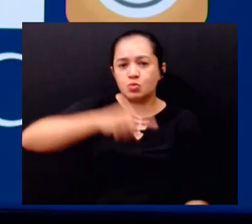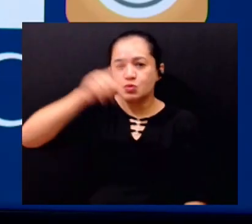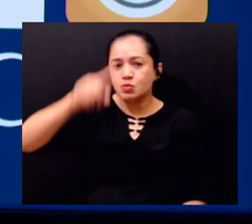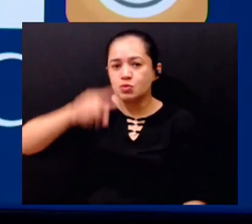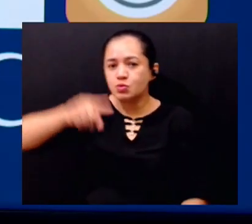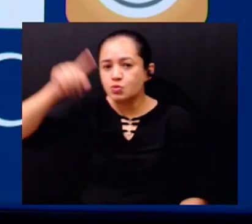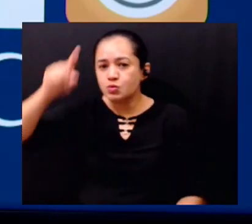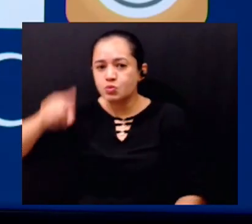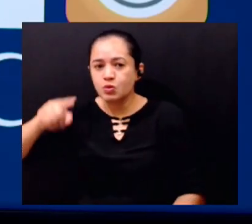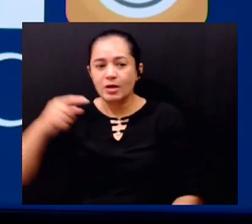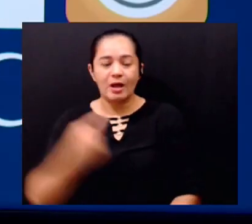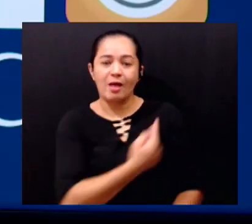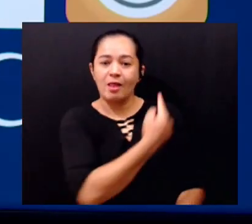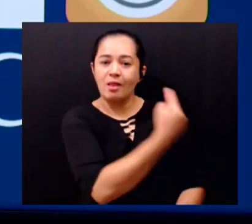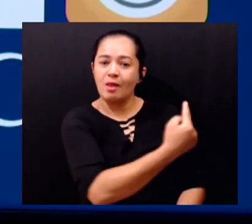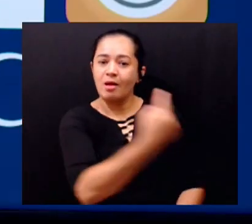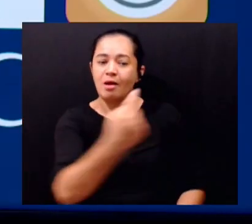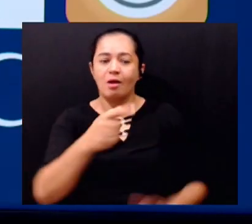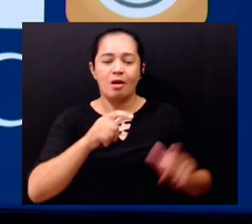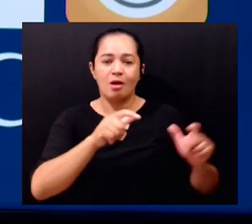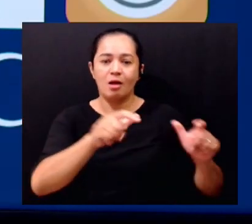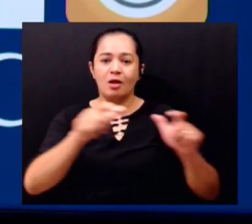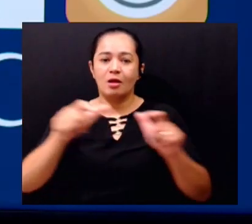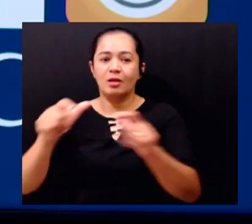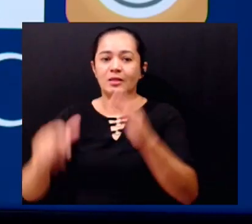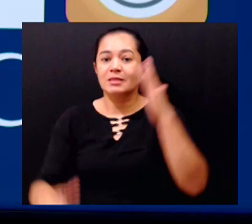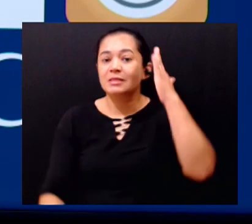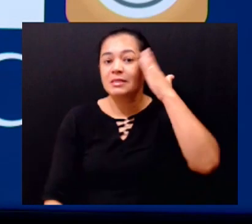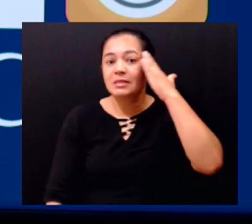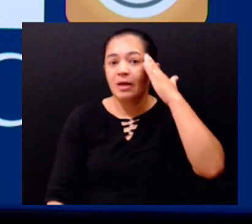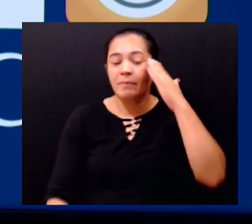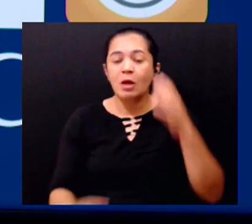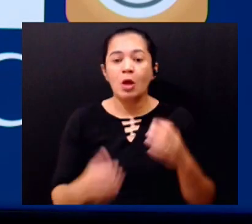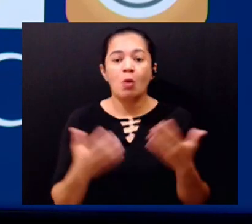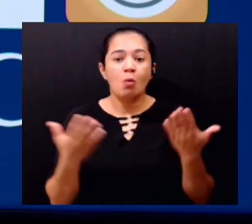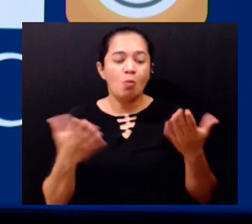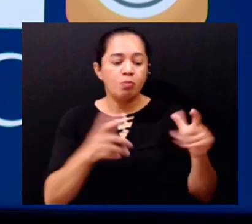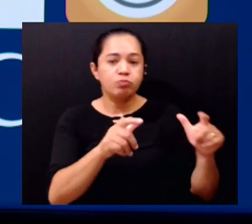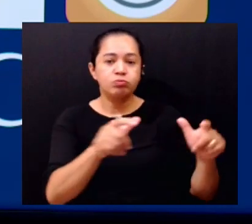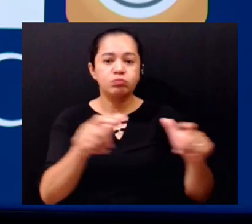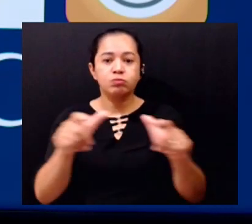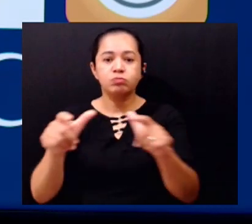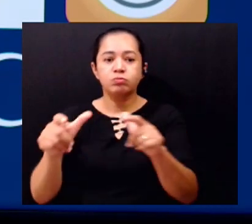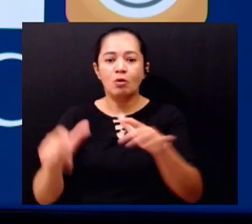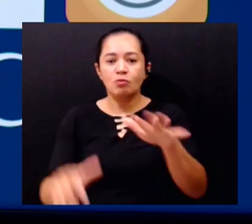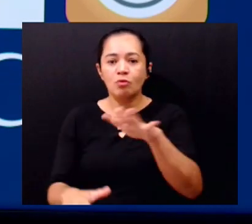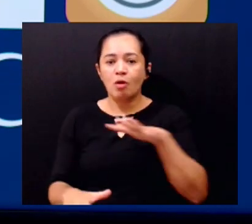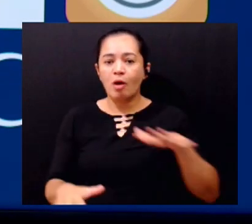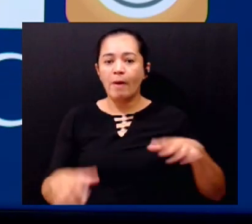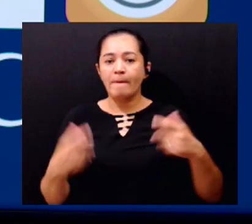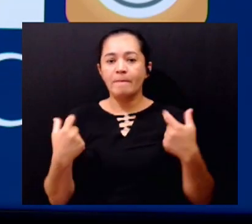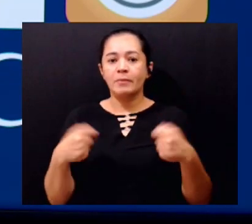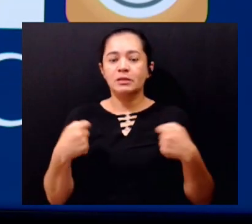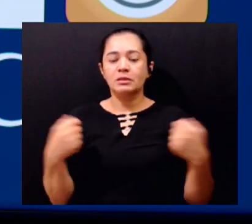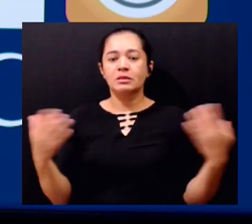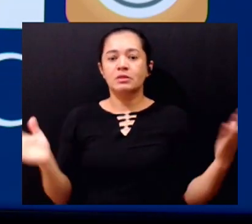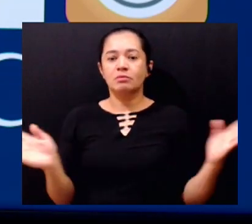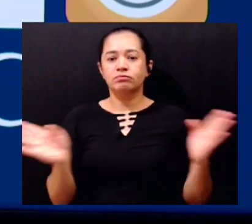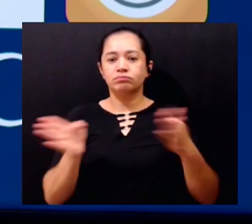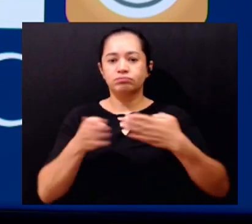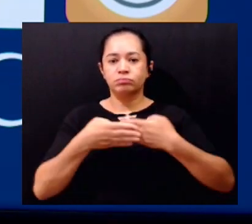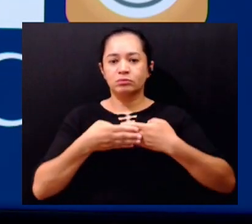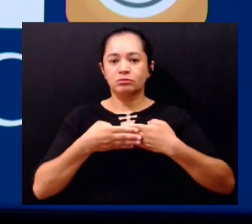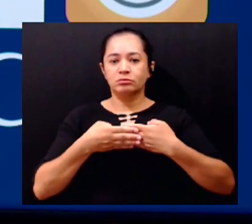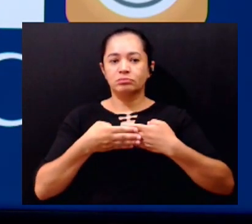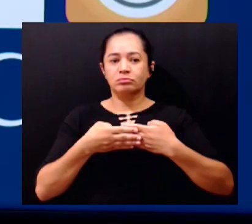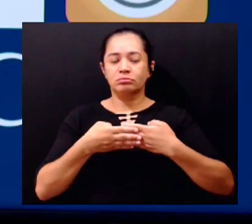para determinar em qual região da cidade as áreas devem ser fechadas, né? A avaliação da abertura ou fechamento